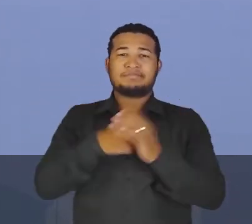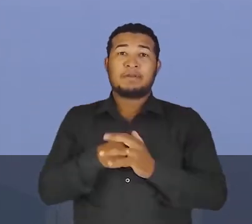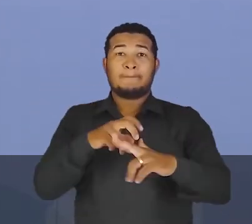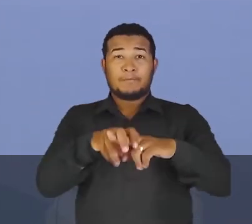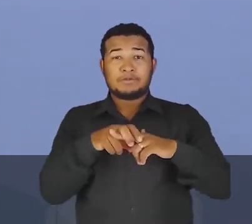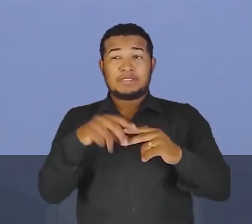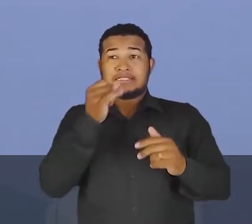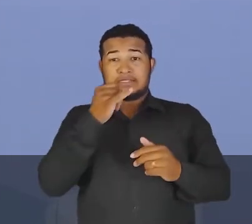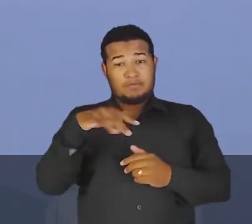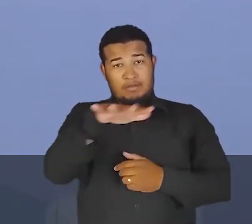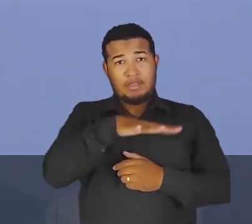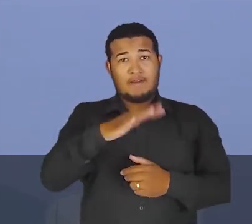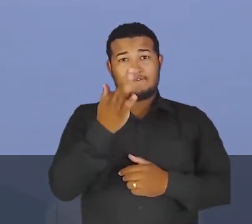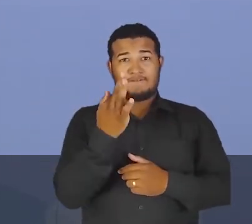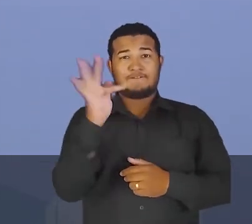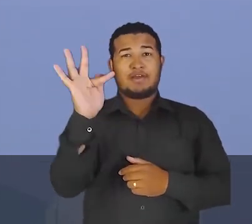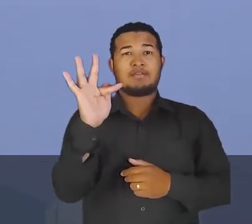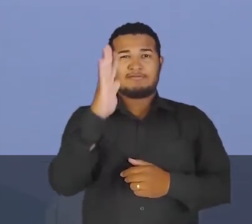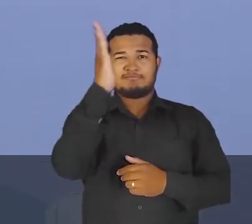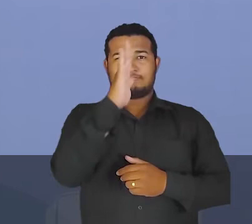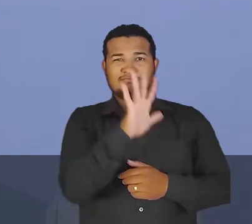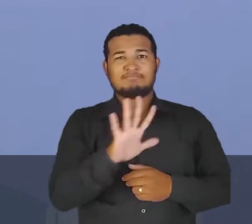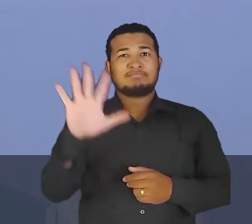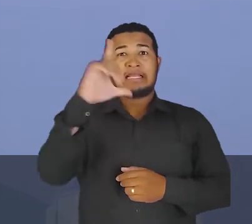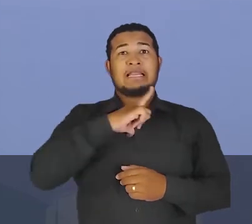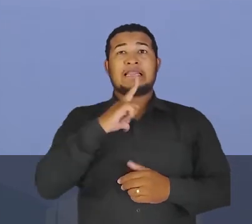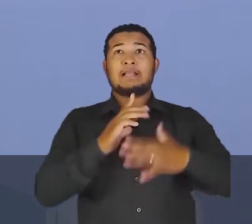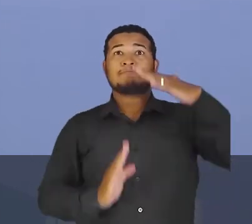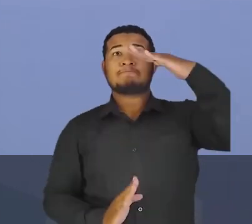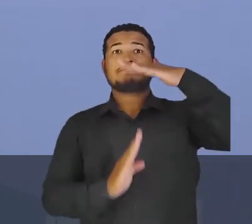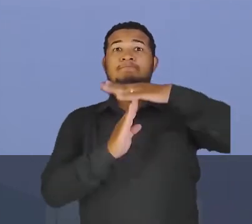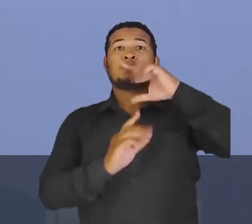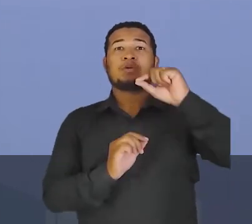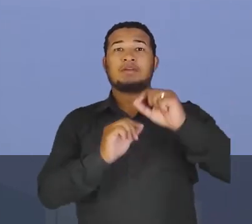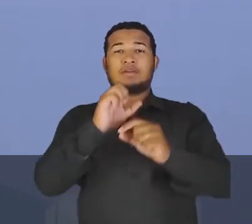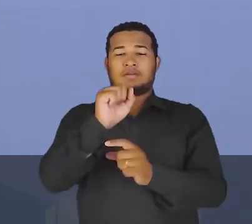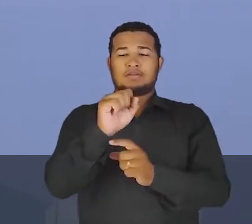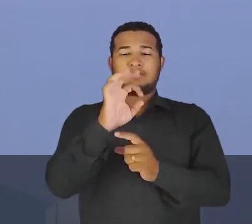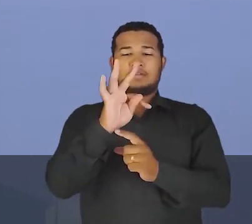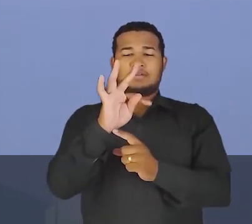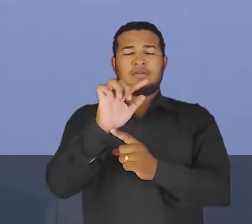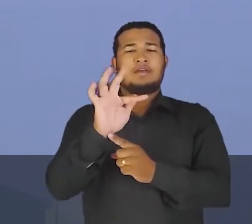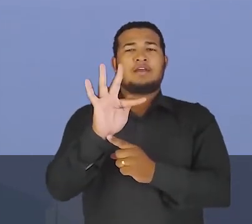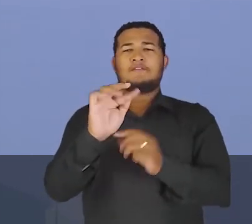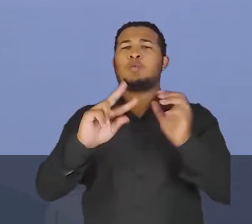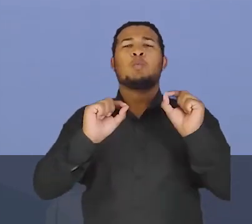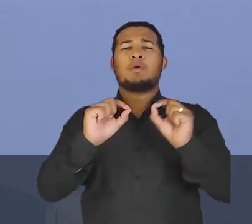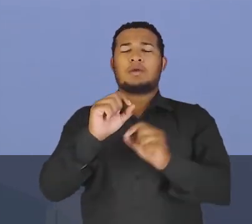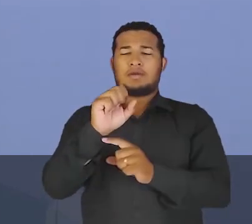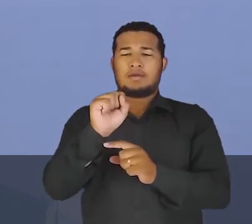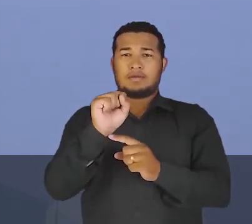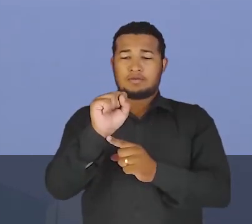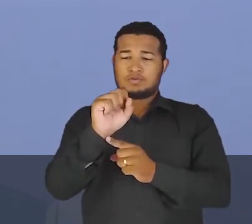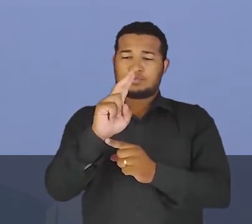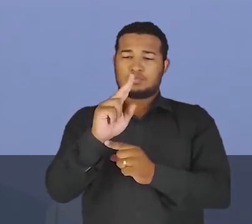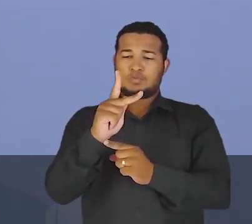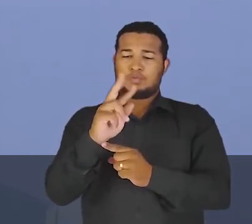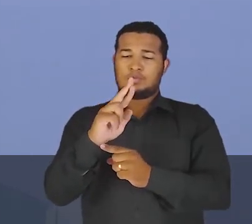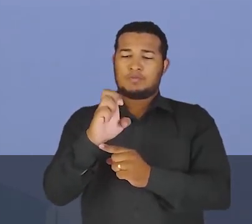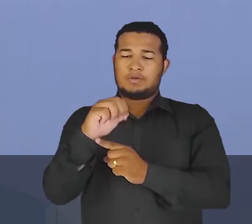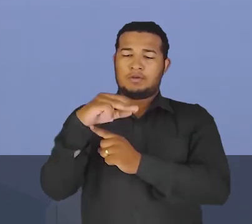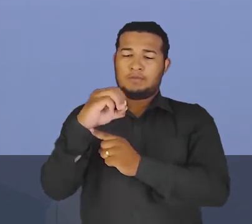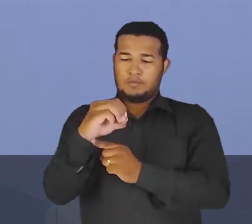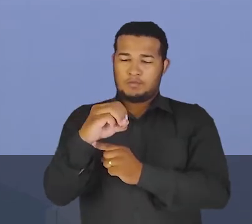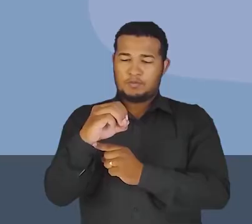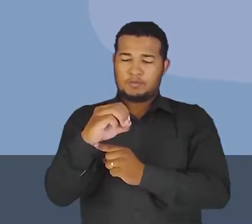esfera federal, a gente tem como instância máxima o STF, que é o Supremo Tribunal Federal. São aquelas pessoas lá,